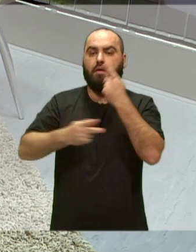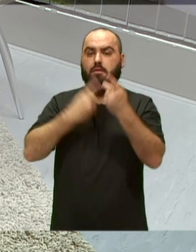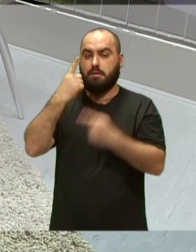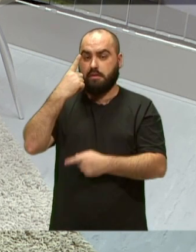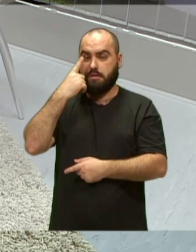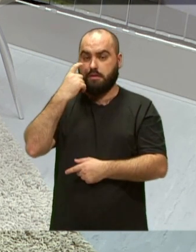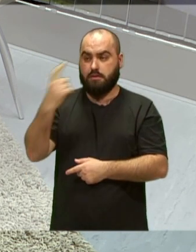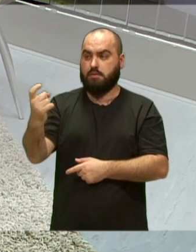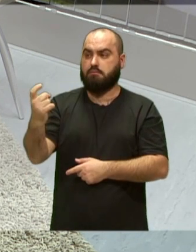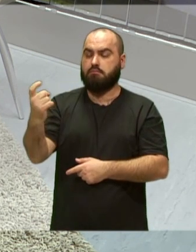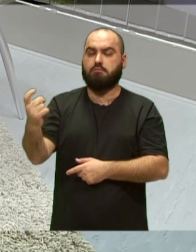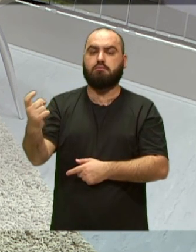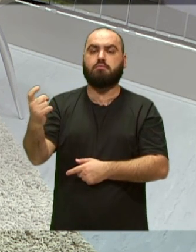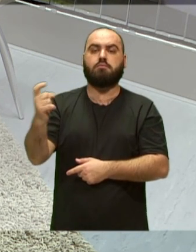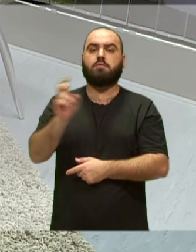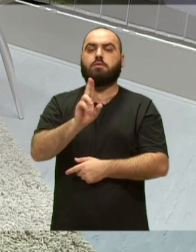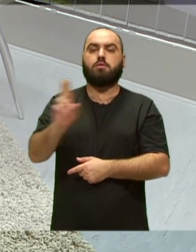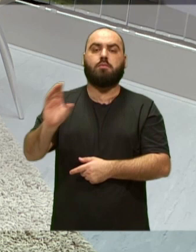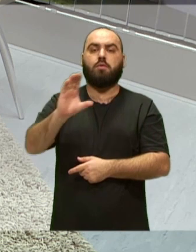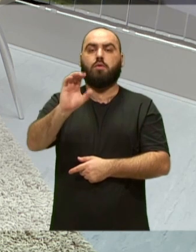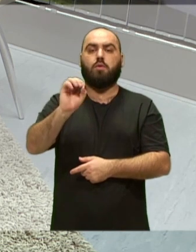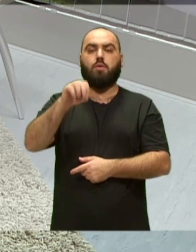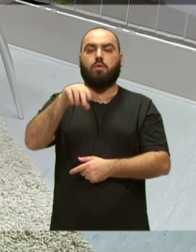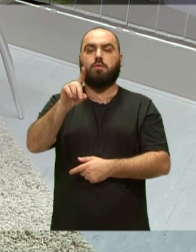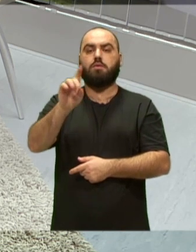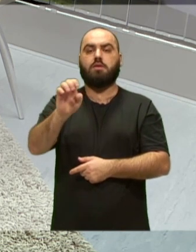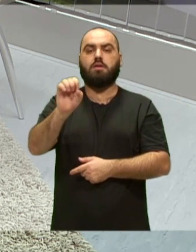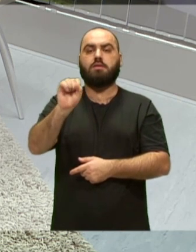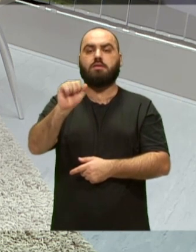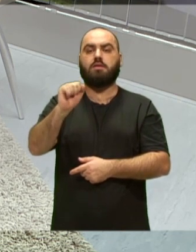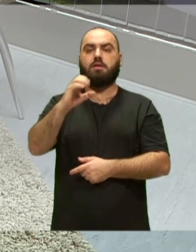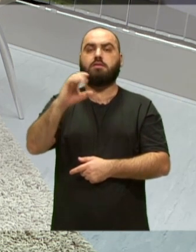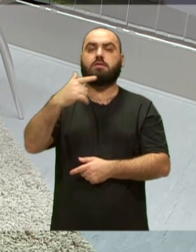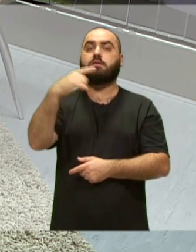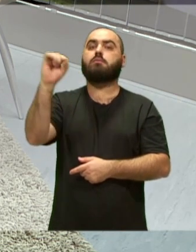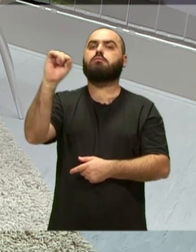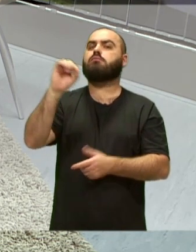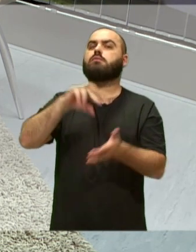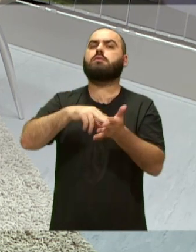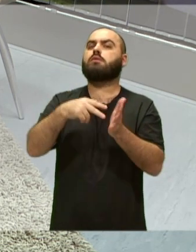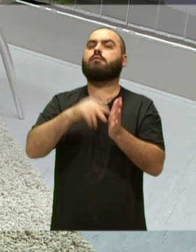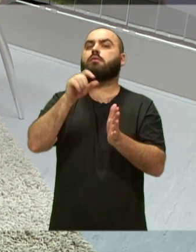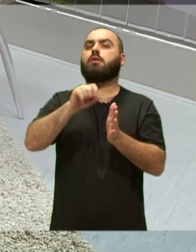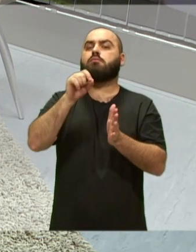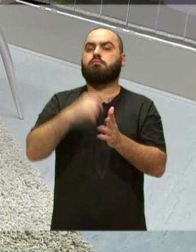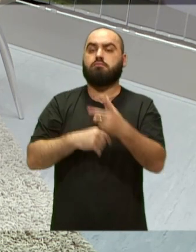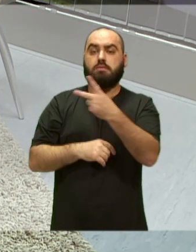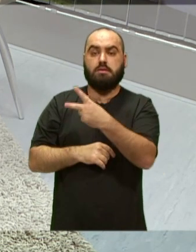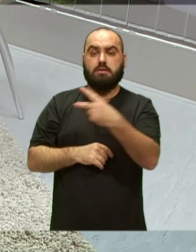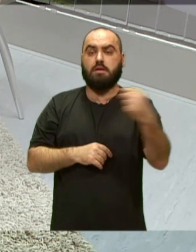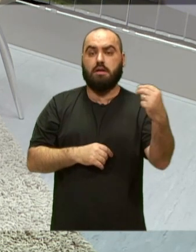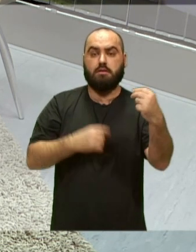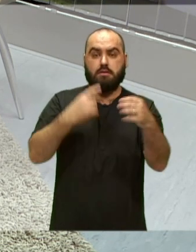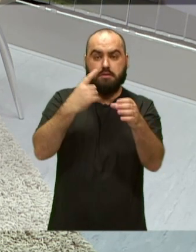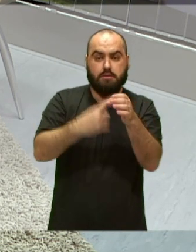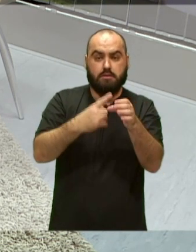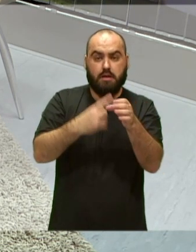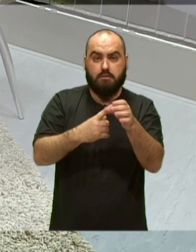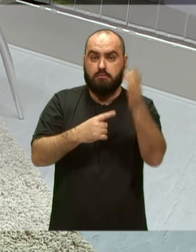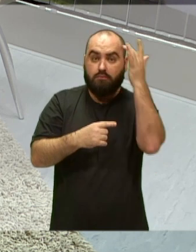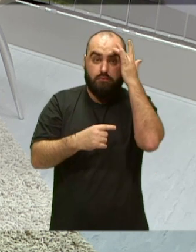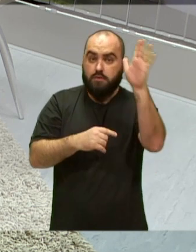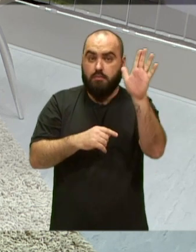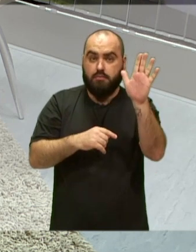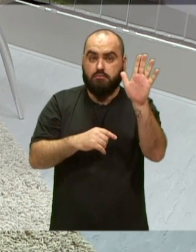tinha ouvido falar se chama condensação condensação o que que é tu sai de uma cidade tu nem sabe que tu saiu da cidade já TRS em